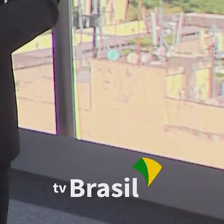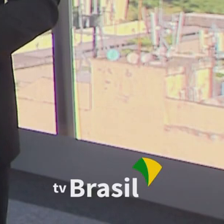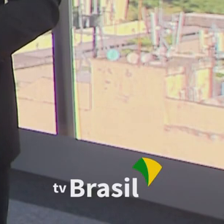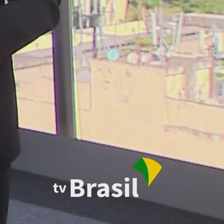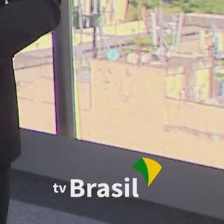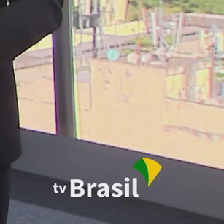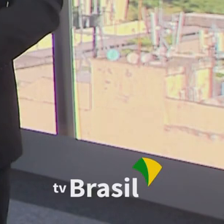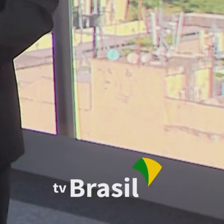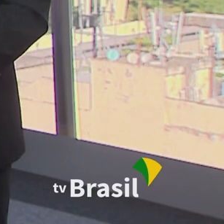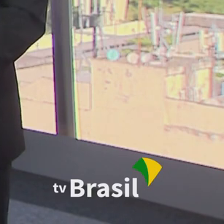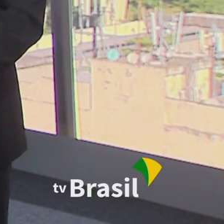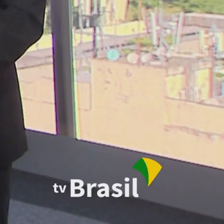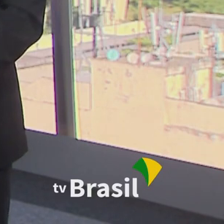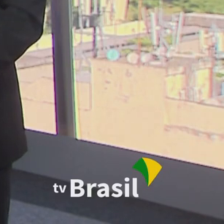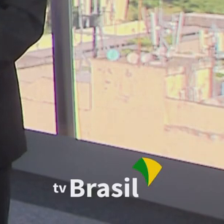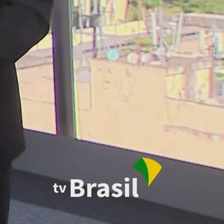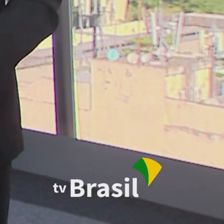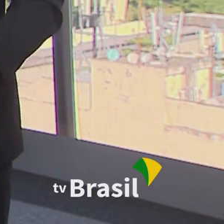Música